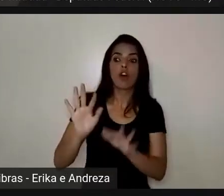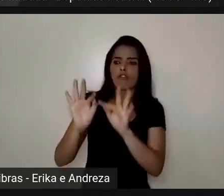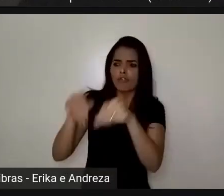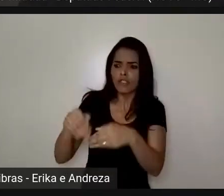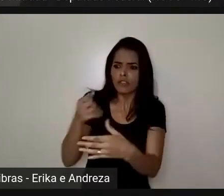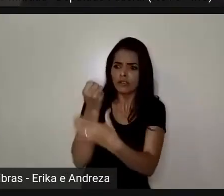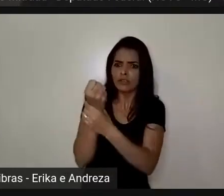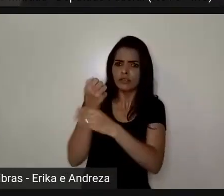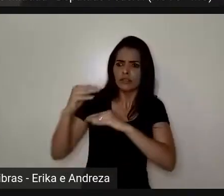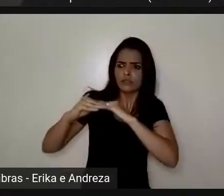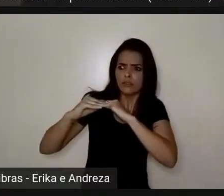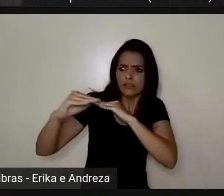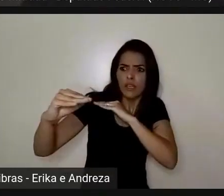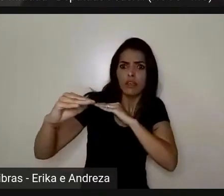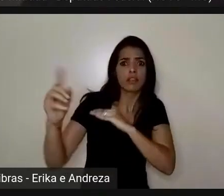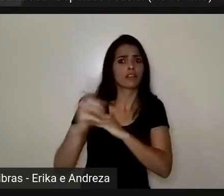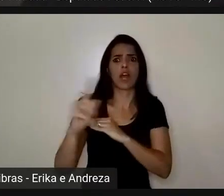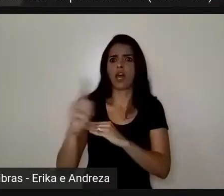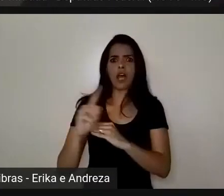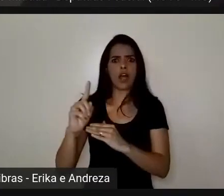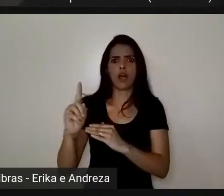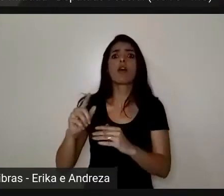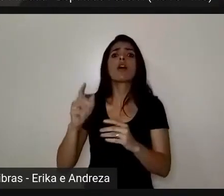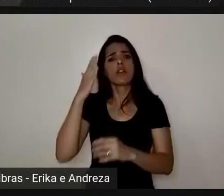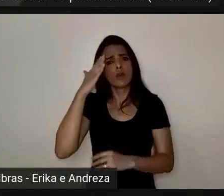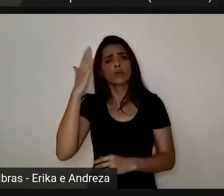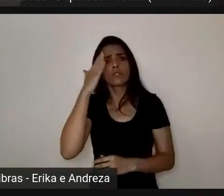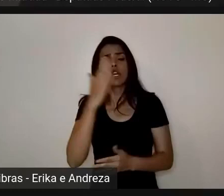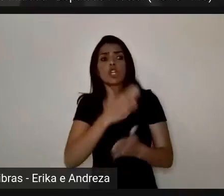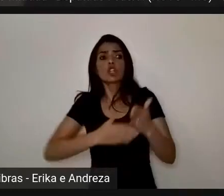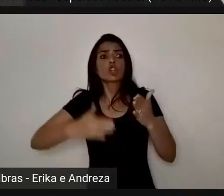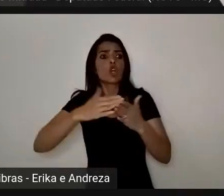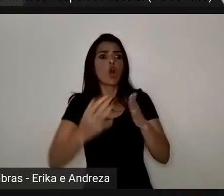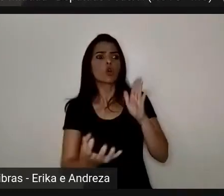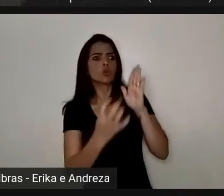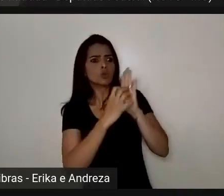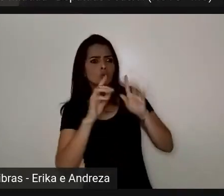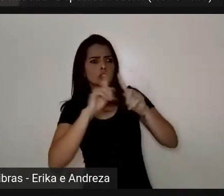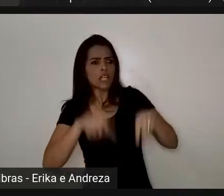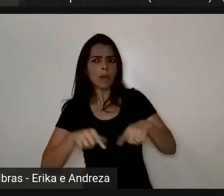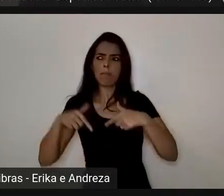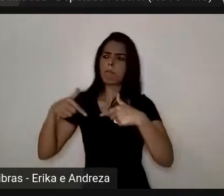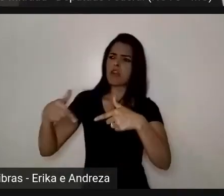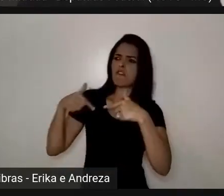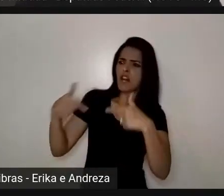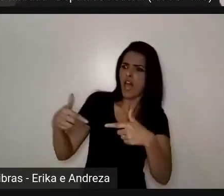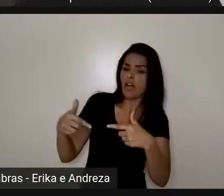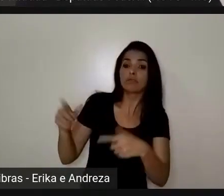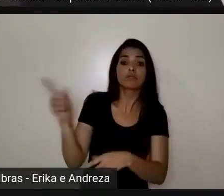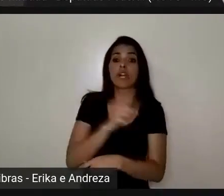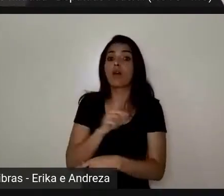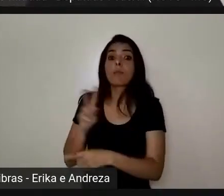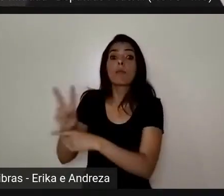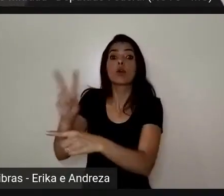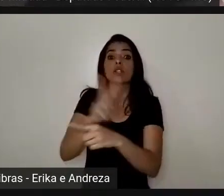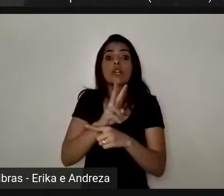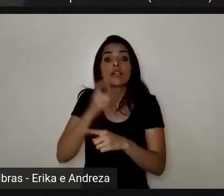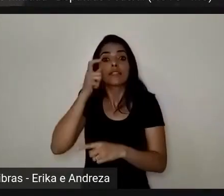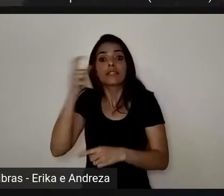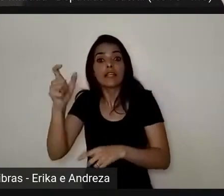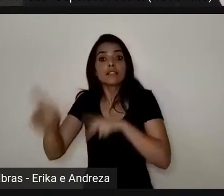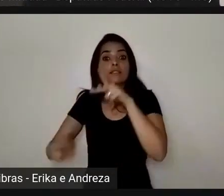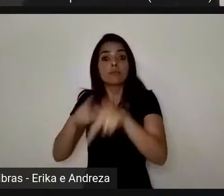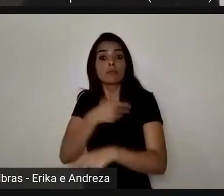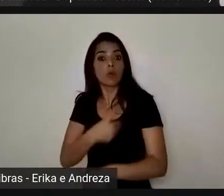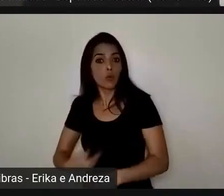todo servidor não tem a estabilidade como um privilégio, tem a estabilidade como proteção do interesse público para não correr o risco de ser coagido